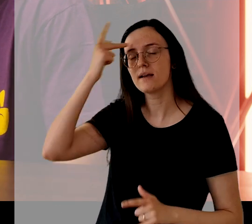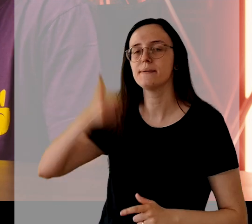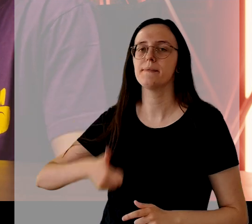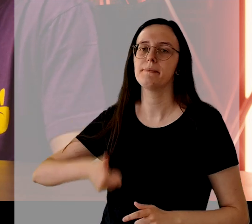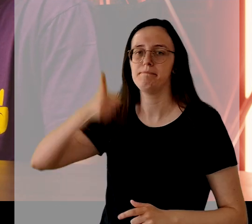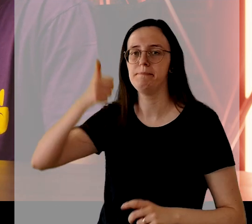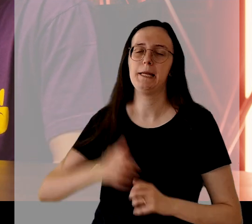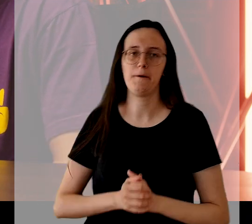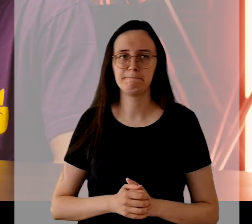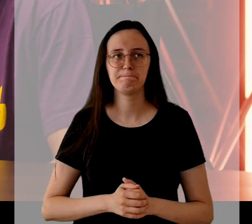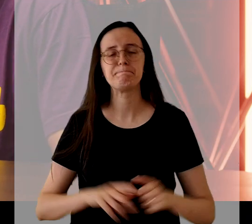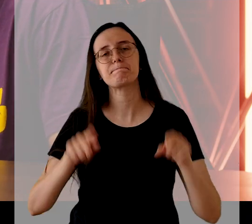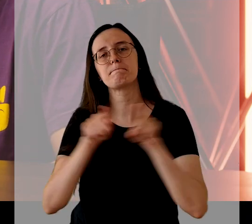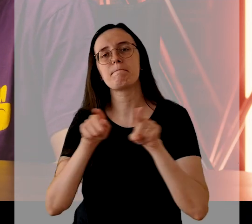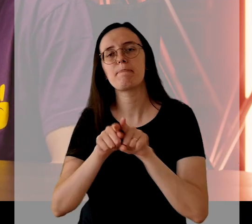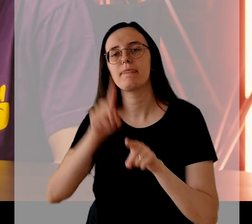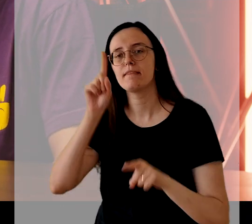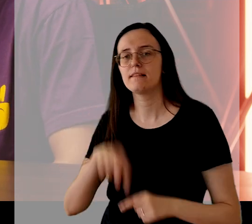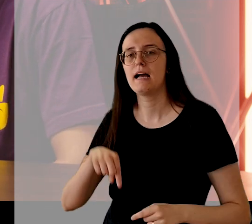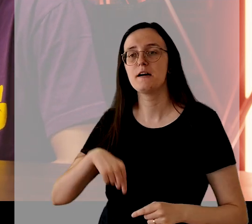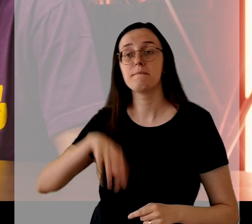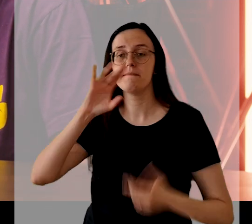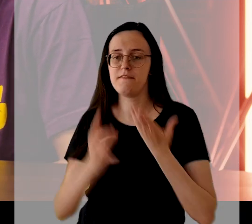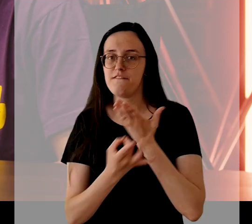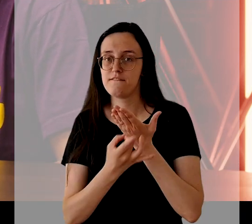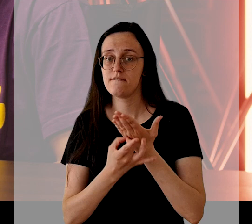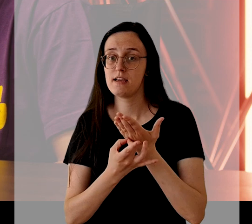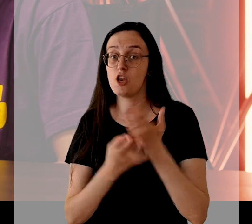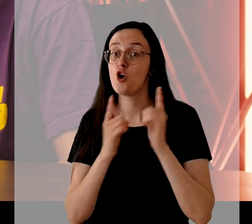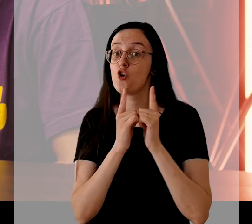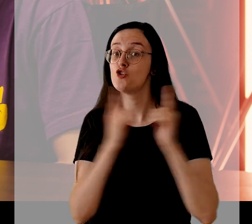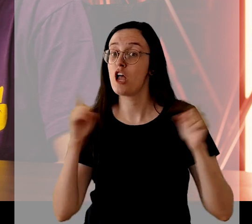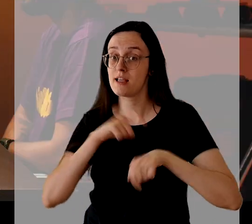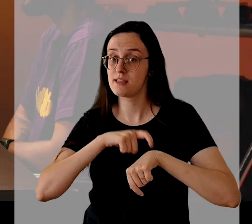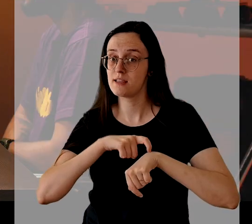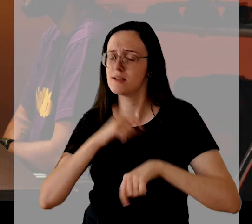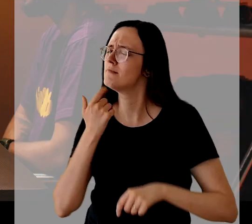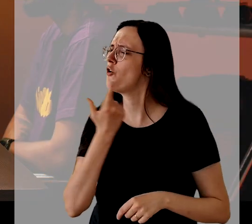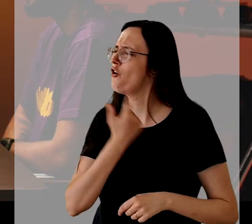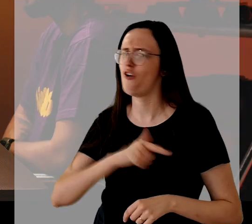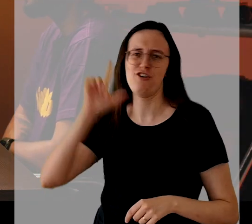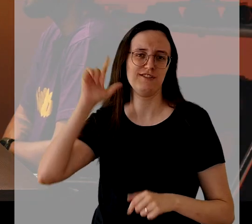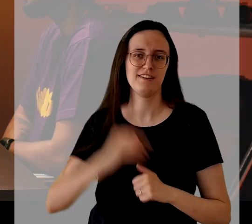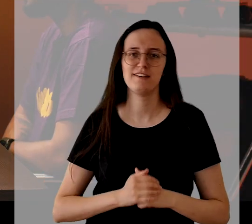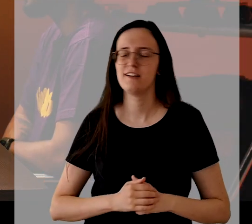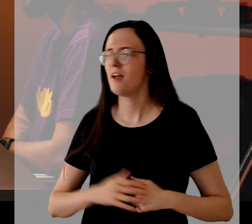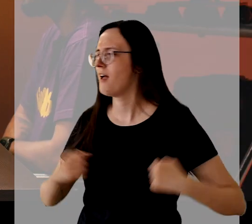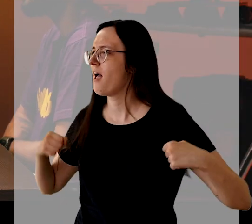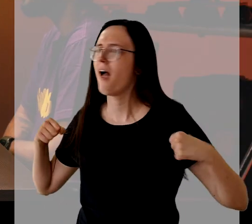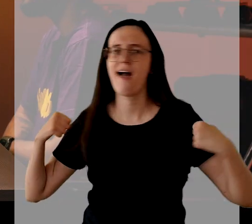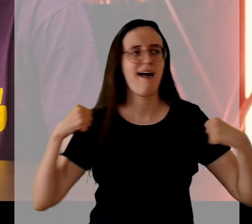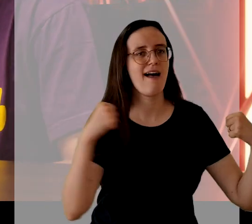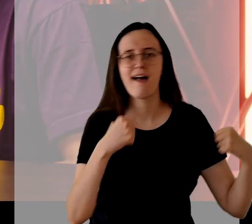pessoas, melhor. Já a demanda de um longa ficção é outra. Às vezes a gente vai ter que estar ali